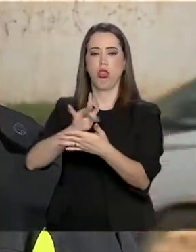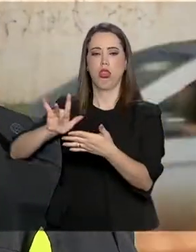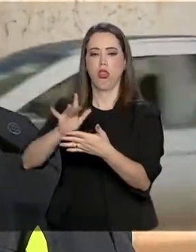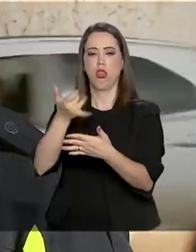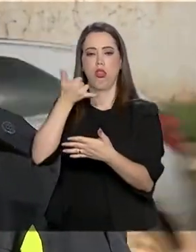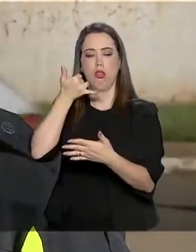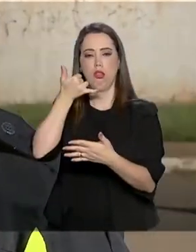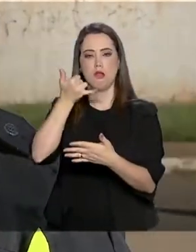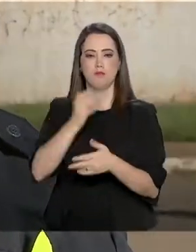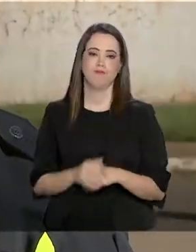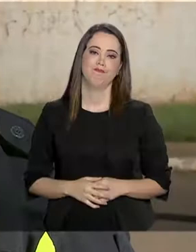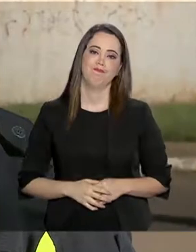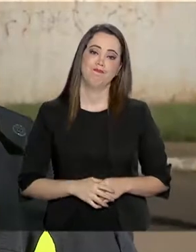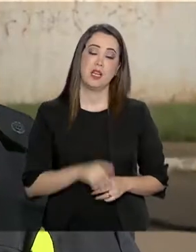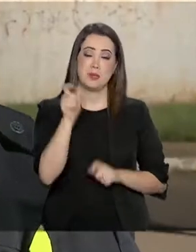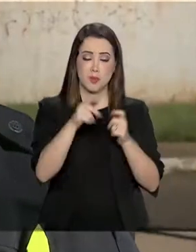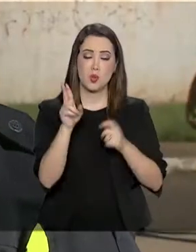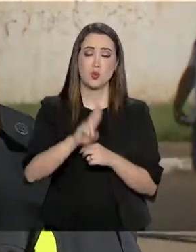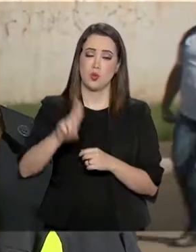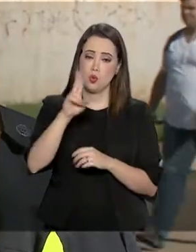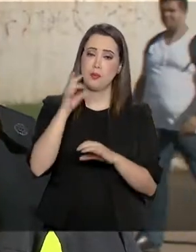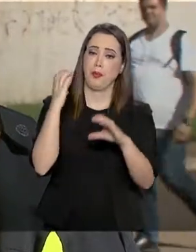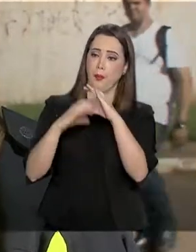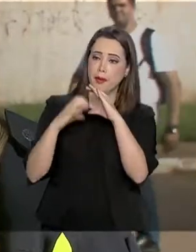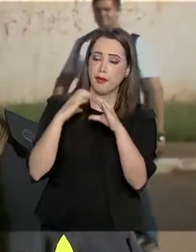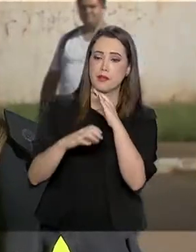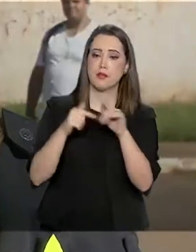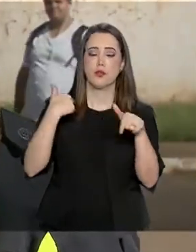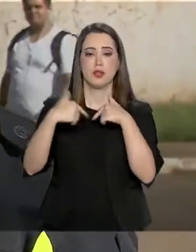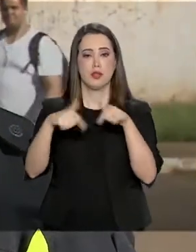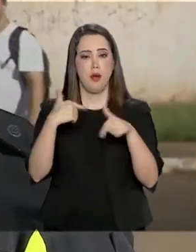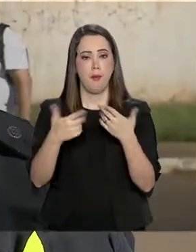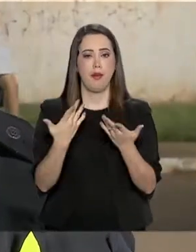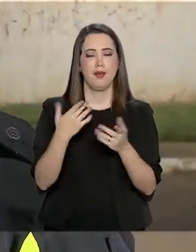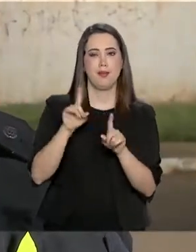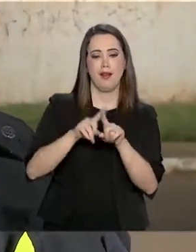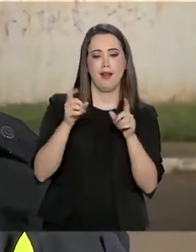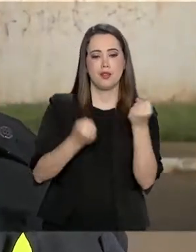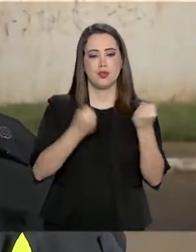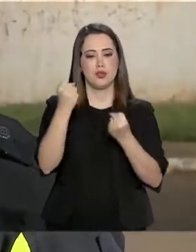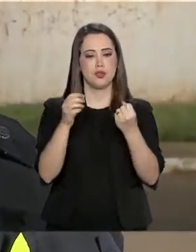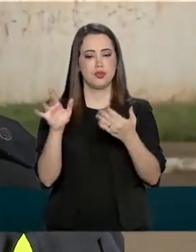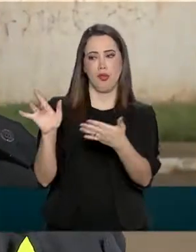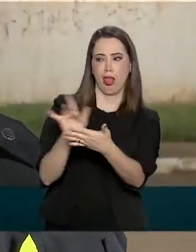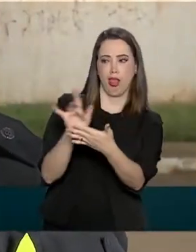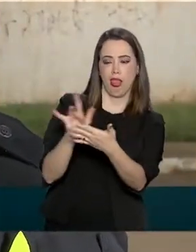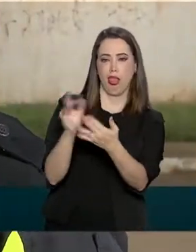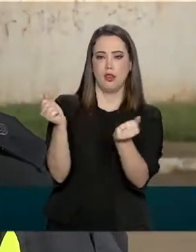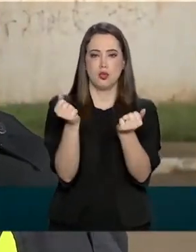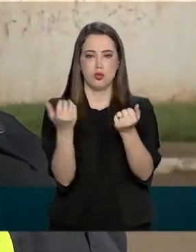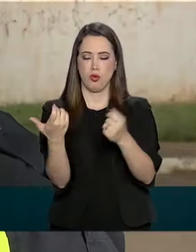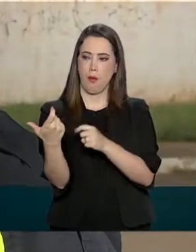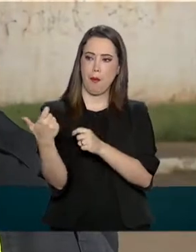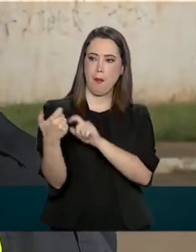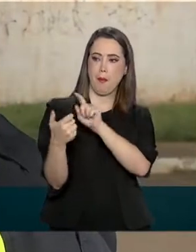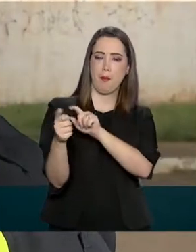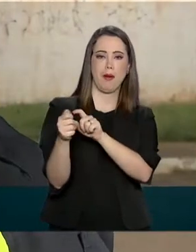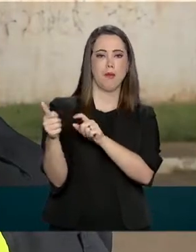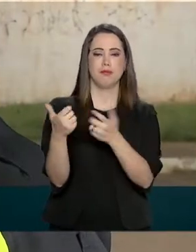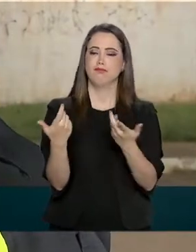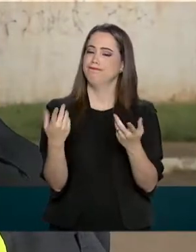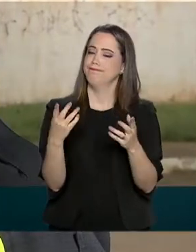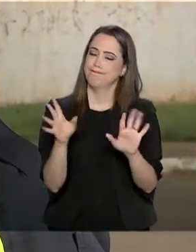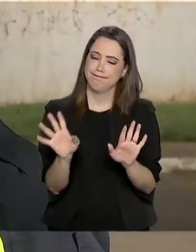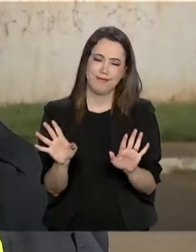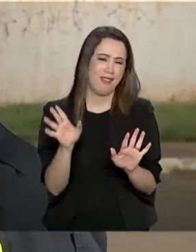para comunicação, para trabalho, só que essa combinação de direção e celular, ela não é legal. Ela acaba, nós acabamos perdendo vidas